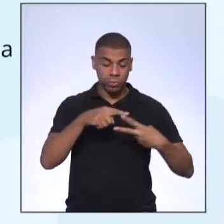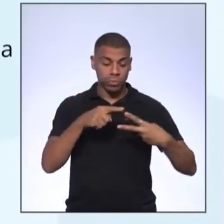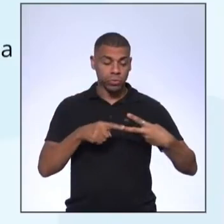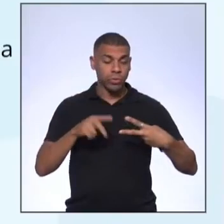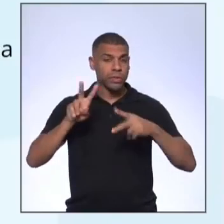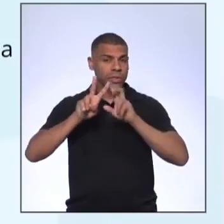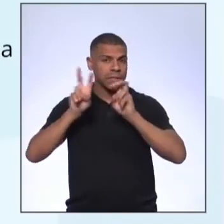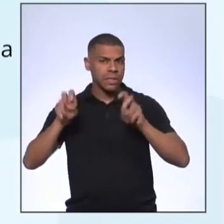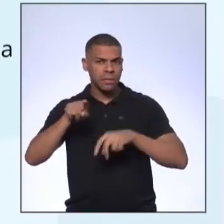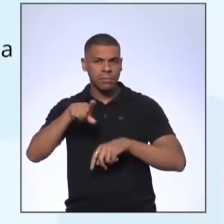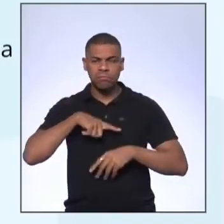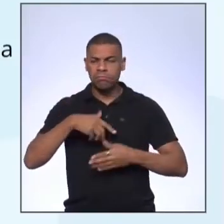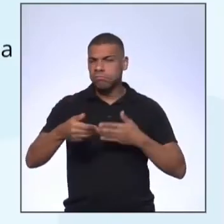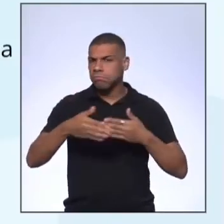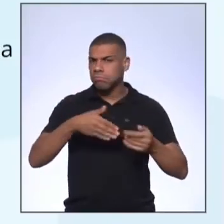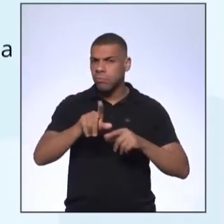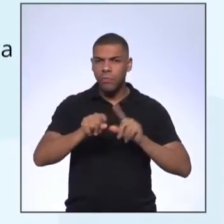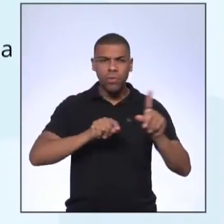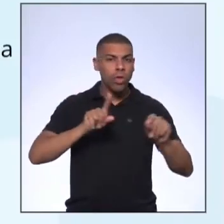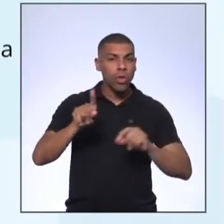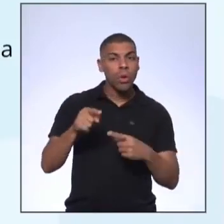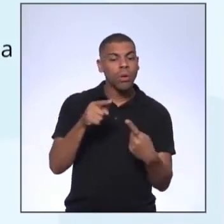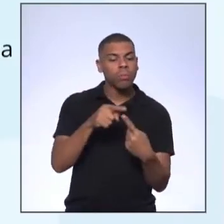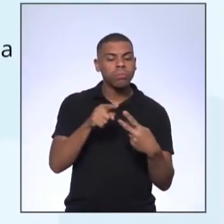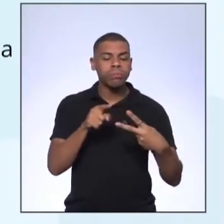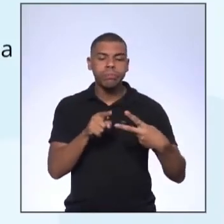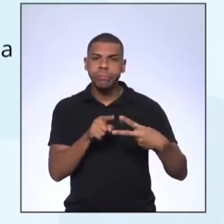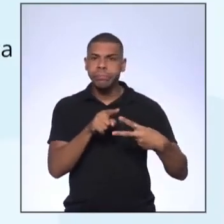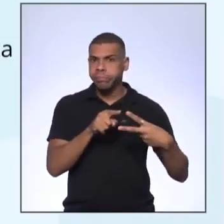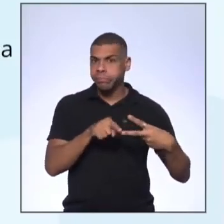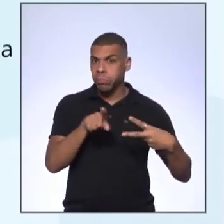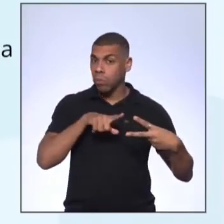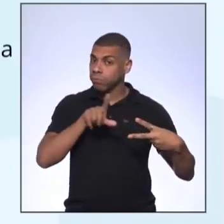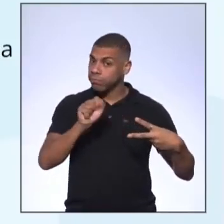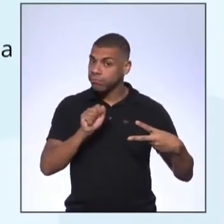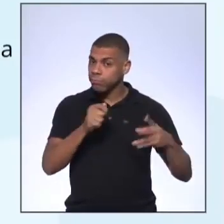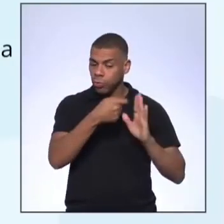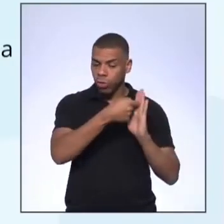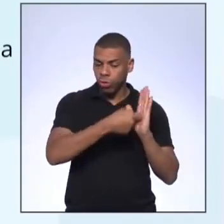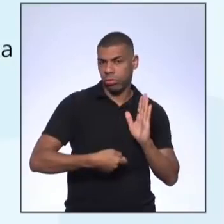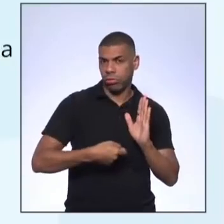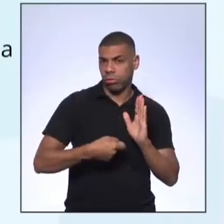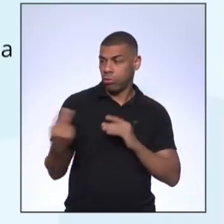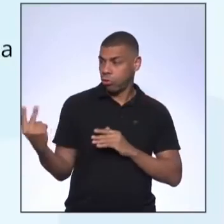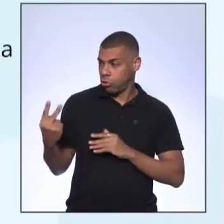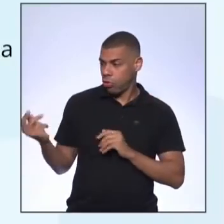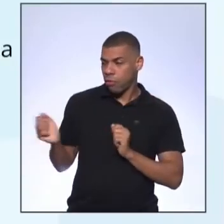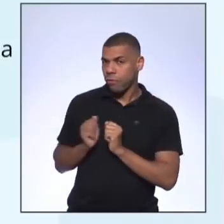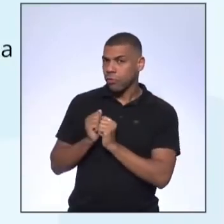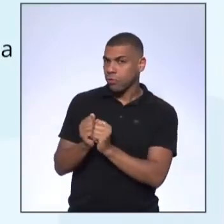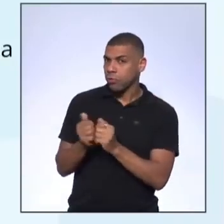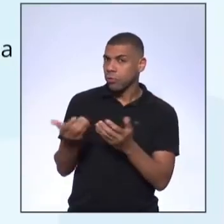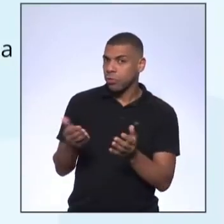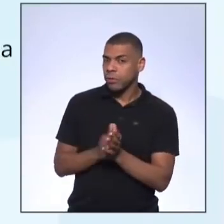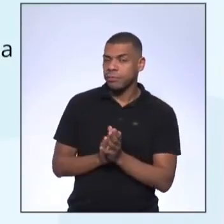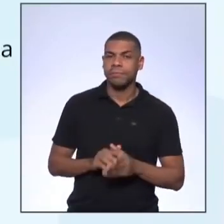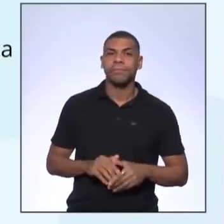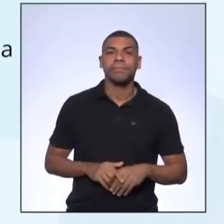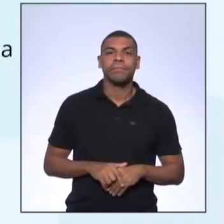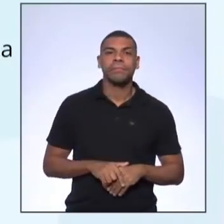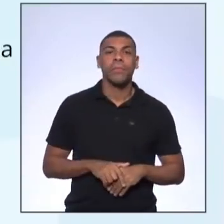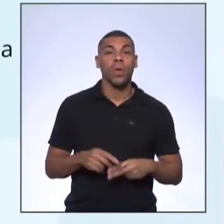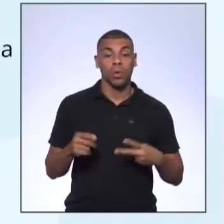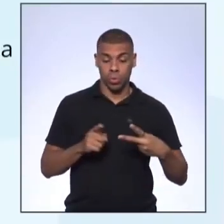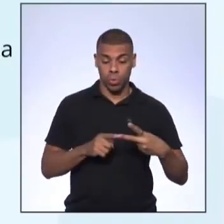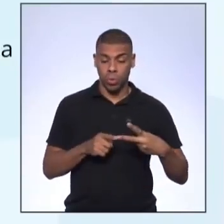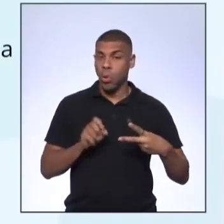dos professores, como que vocês vão trabalhar, tá bom? Vocês escolham, façam, a gente montou junto aqui, e o outro a gente tem condições de fazer